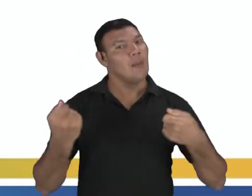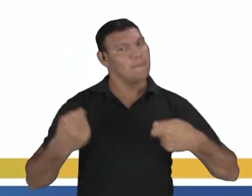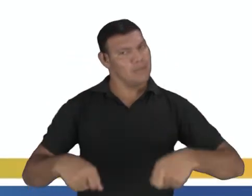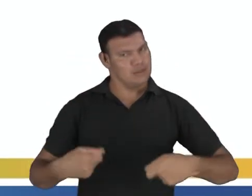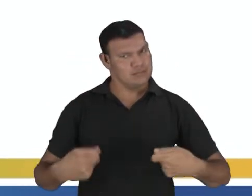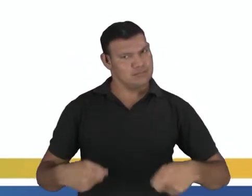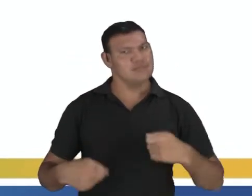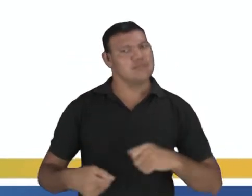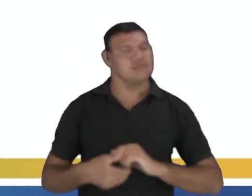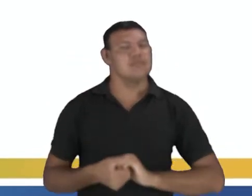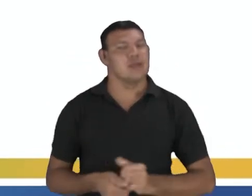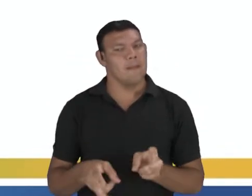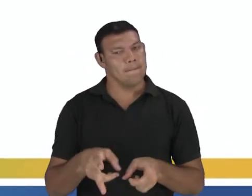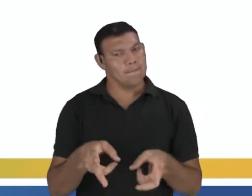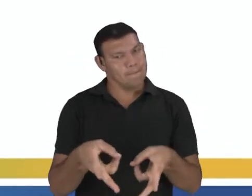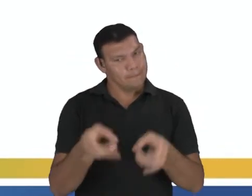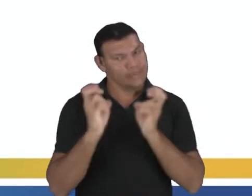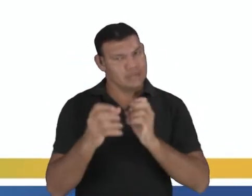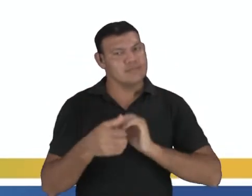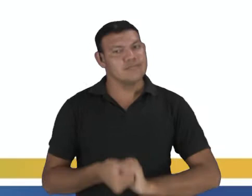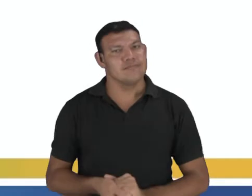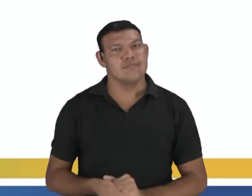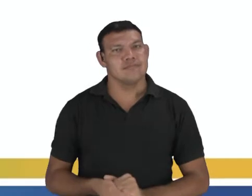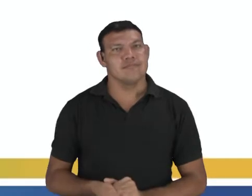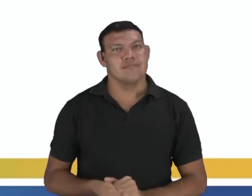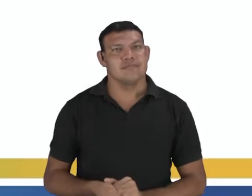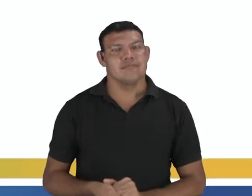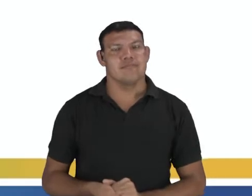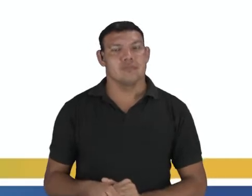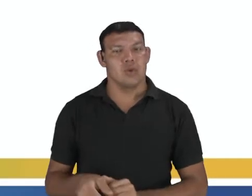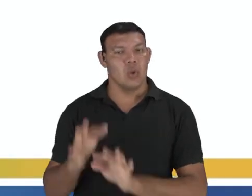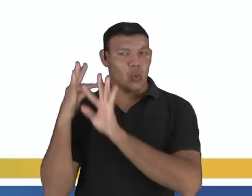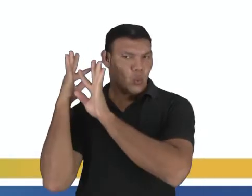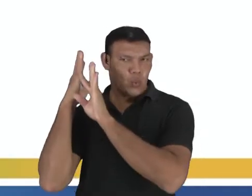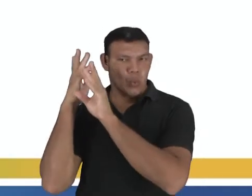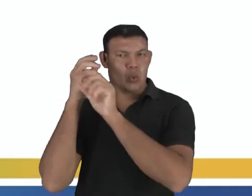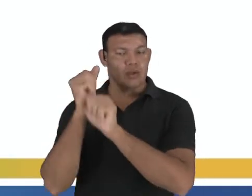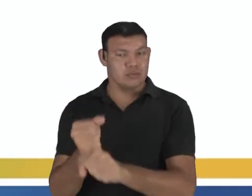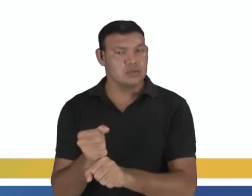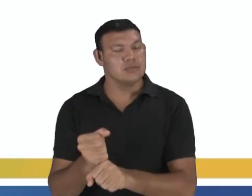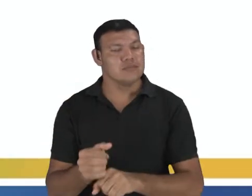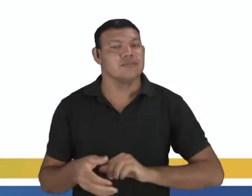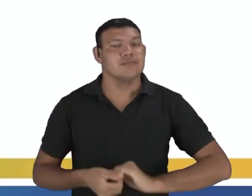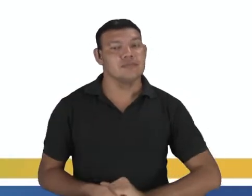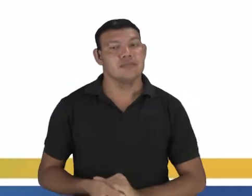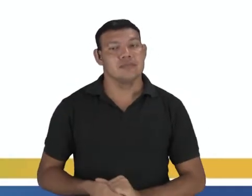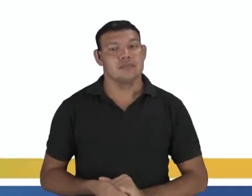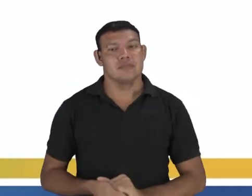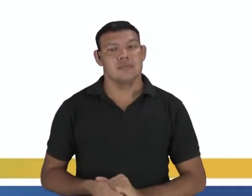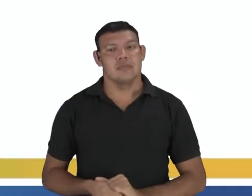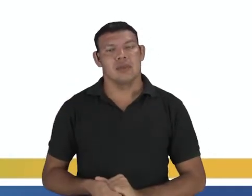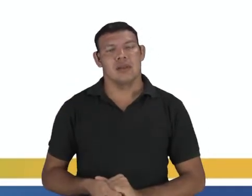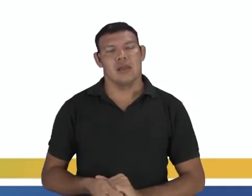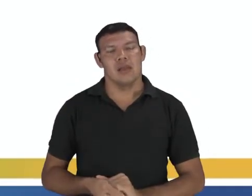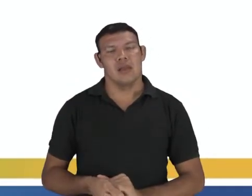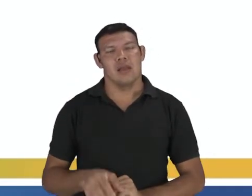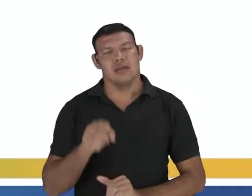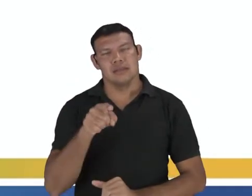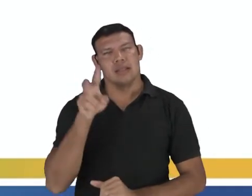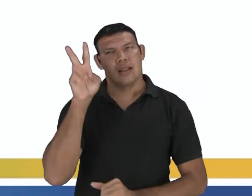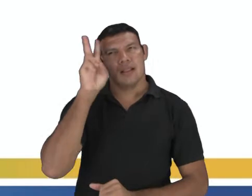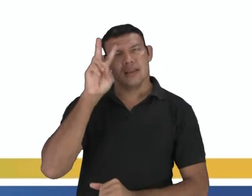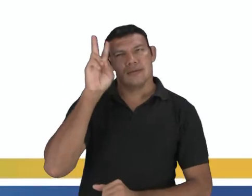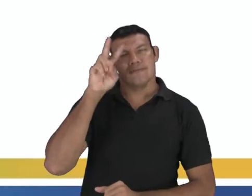ser visto e o que ela propõe é o chamado de recordar ativamente. Esse recordar ativamente seria você ficar